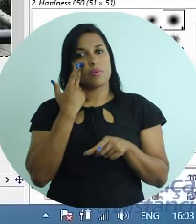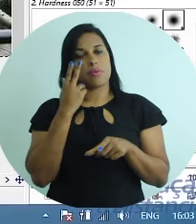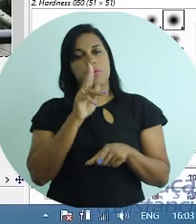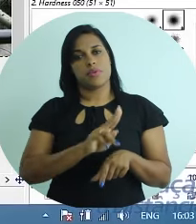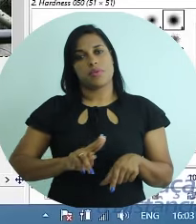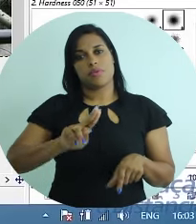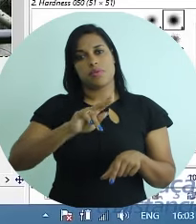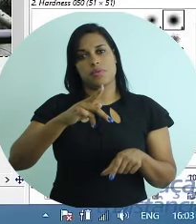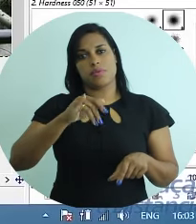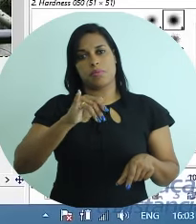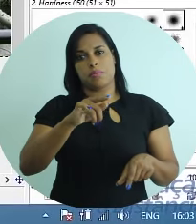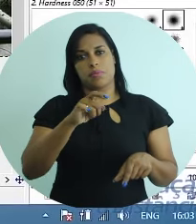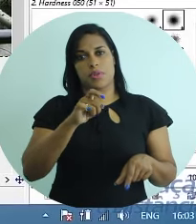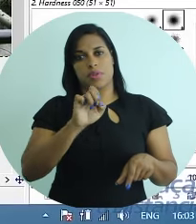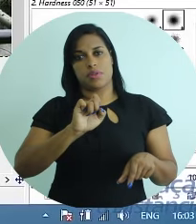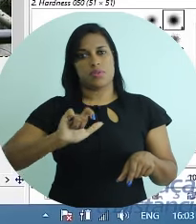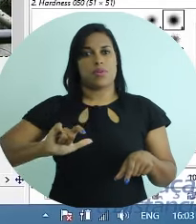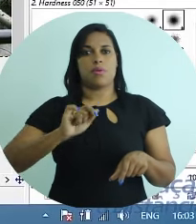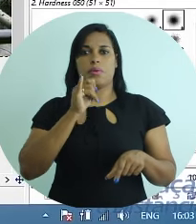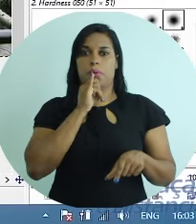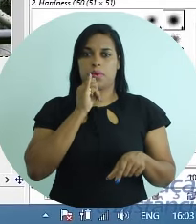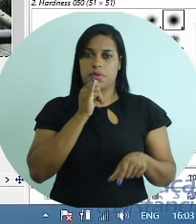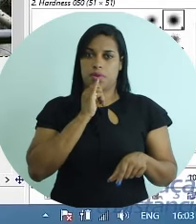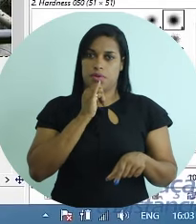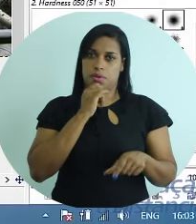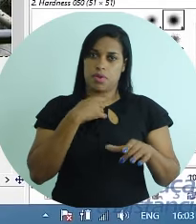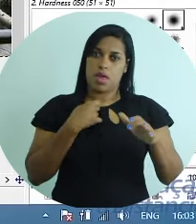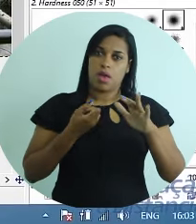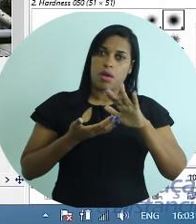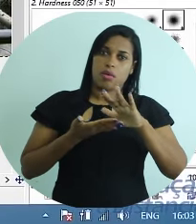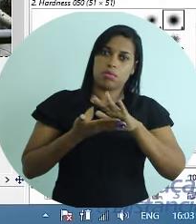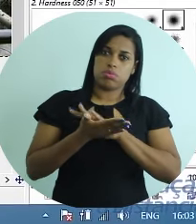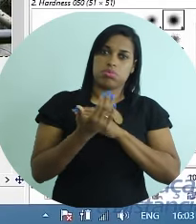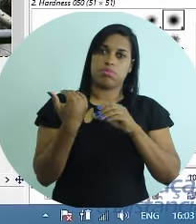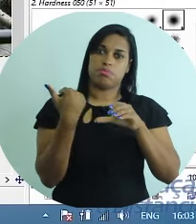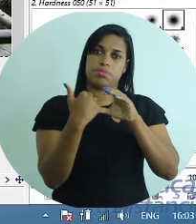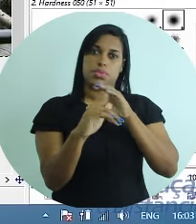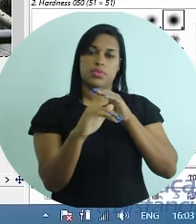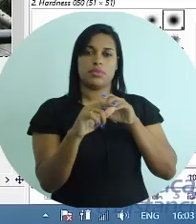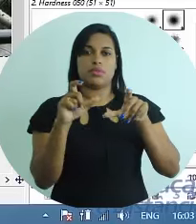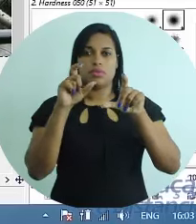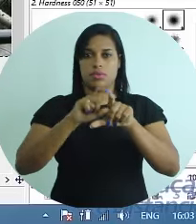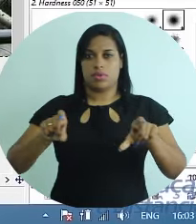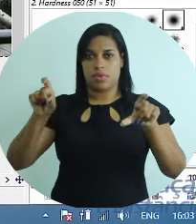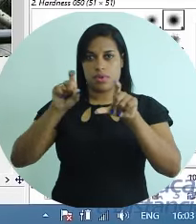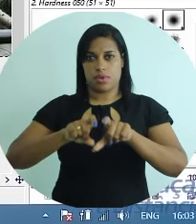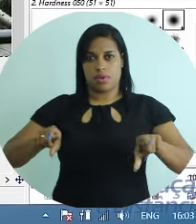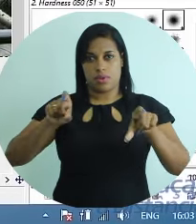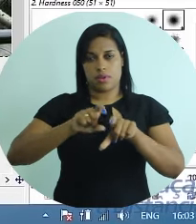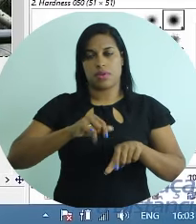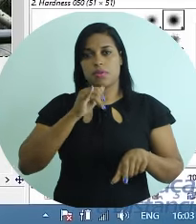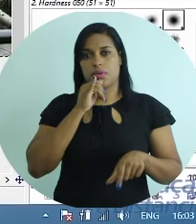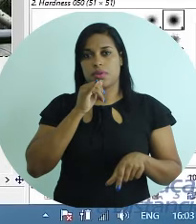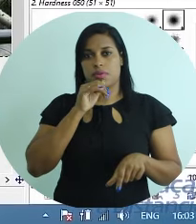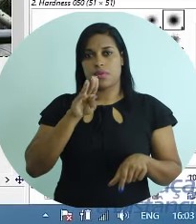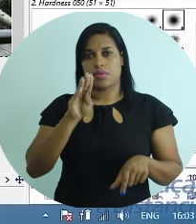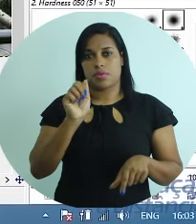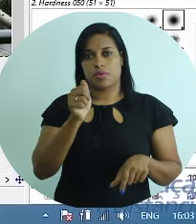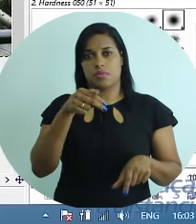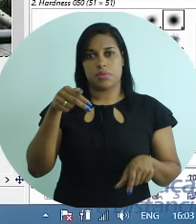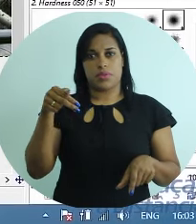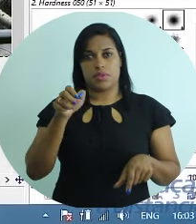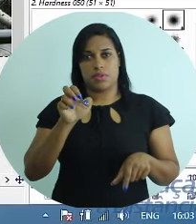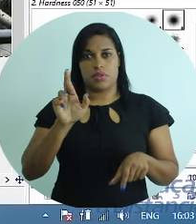pixels. Então, por exemplo, vamos imaginar que eu quero enviar isso daqui, eu quero colocar isso daqui num layout. Isso aqui vai ser um banner, por exemplo, vai ser